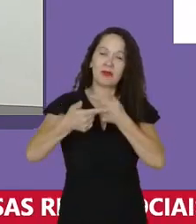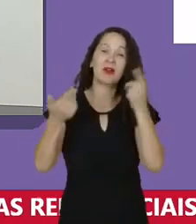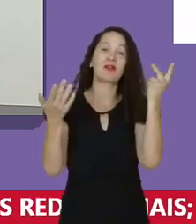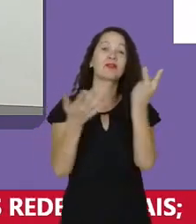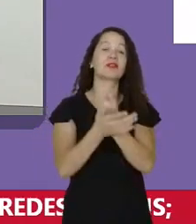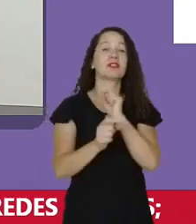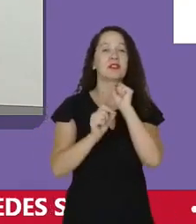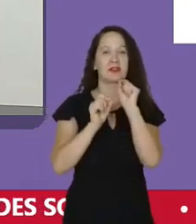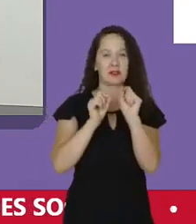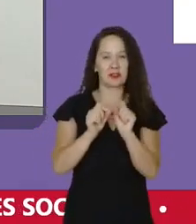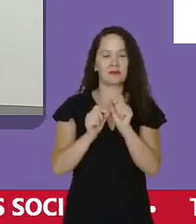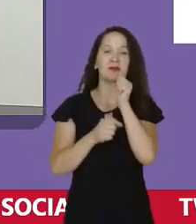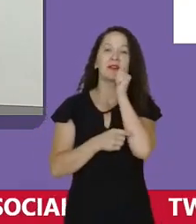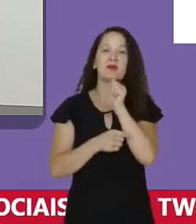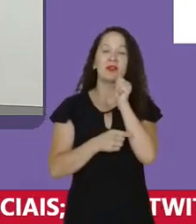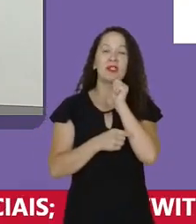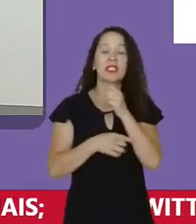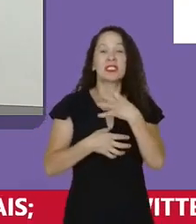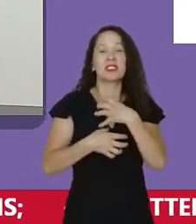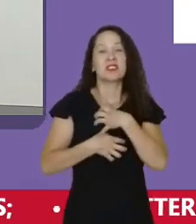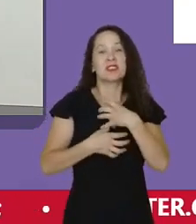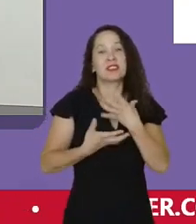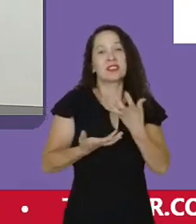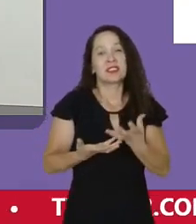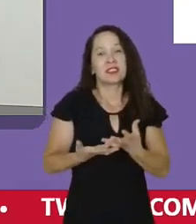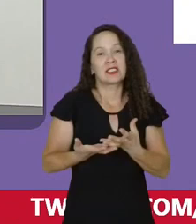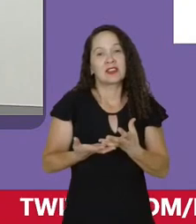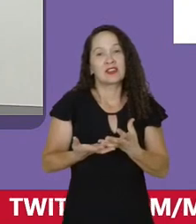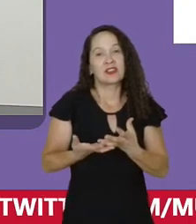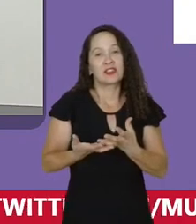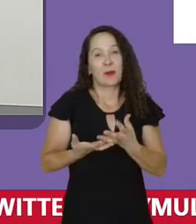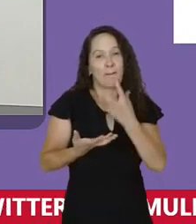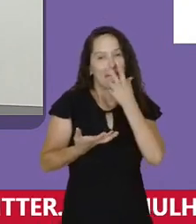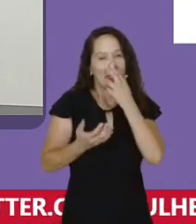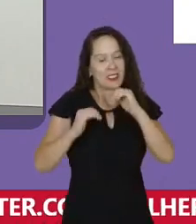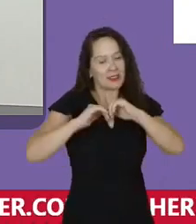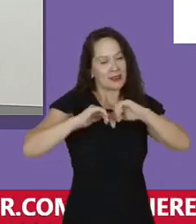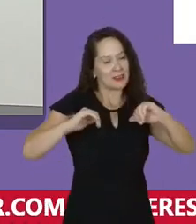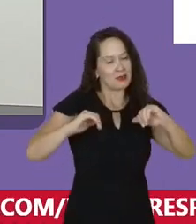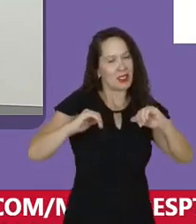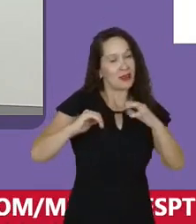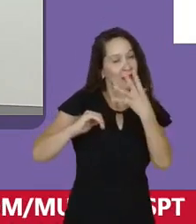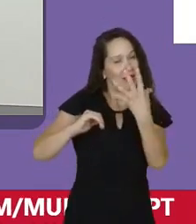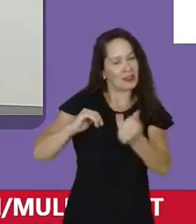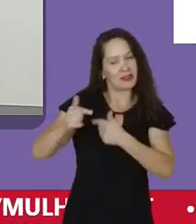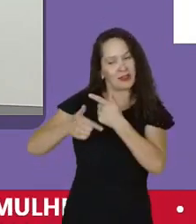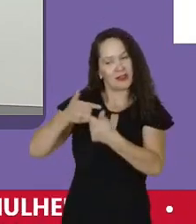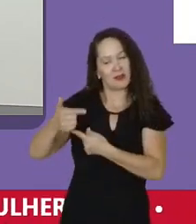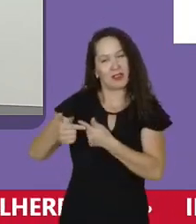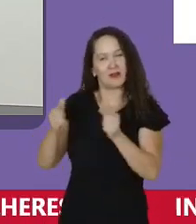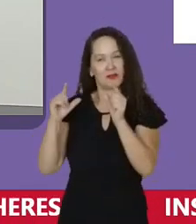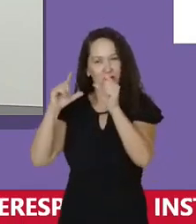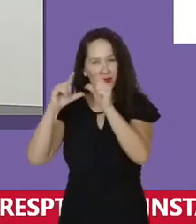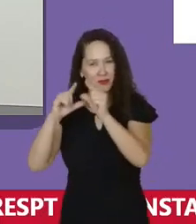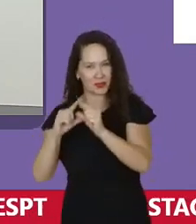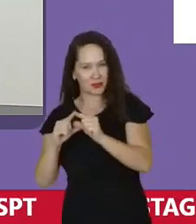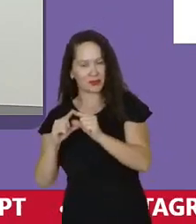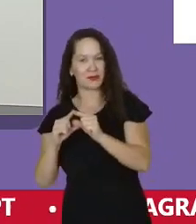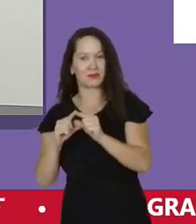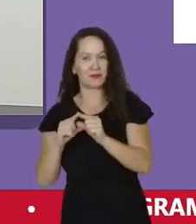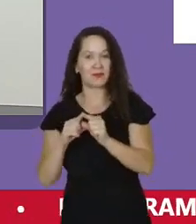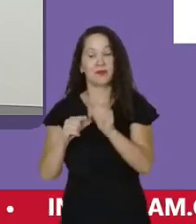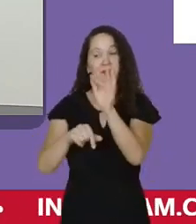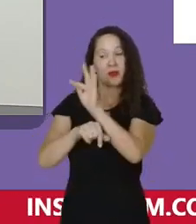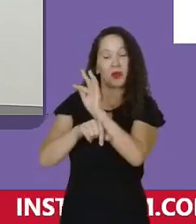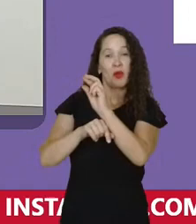que acontece? A mulher acaba que se dividindo, recebendo menos pelo trabalho formal ou mesmo